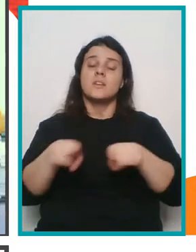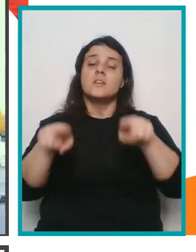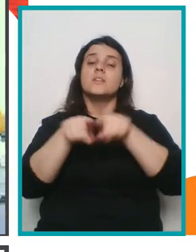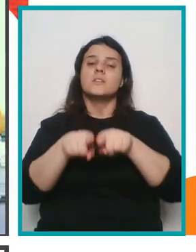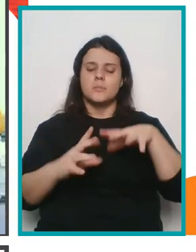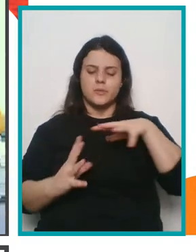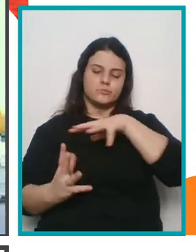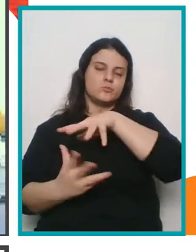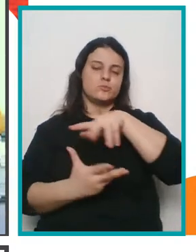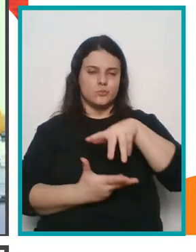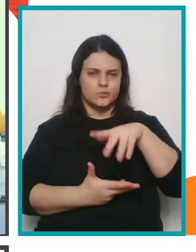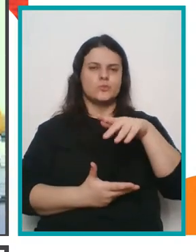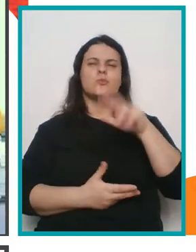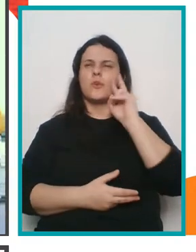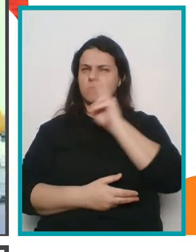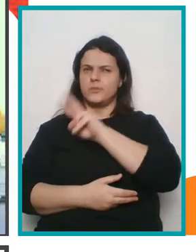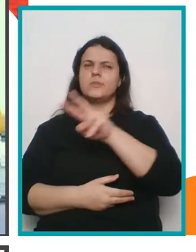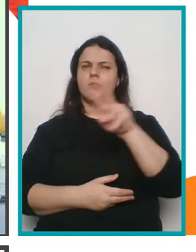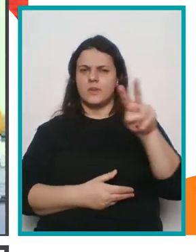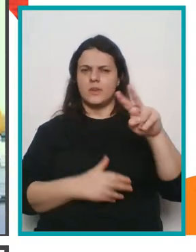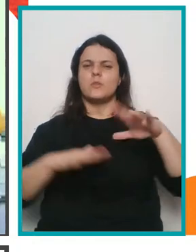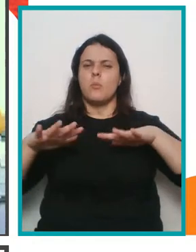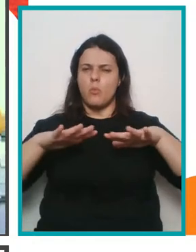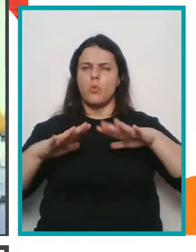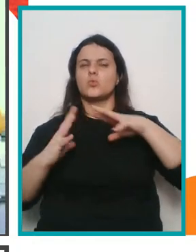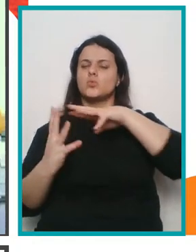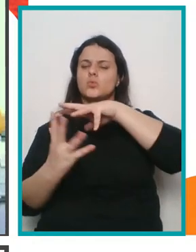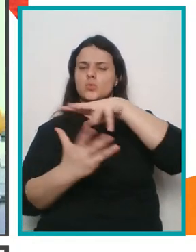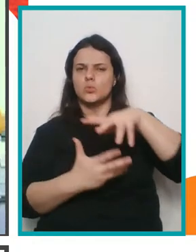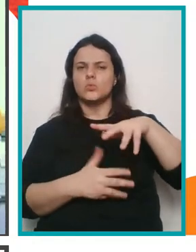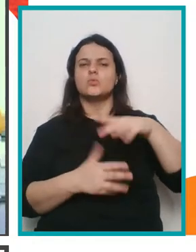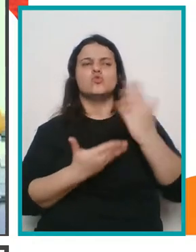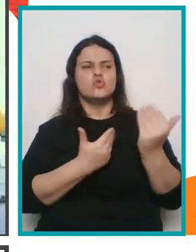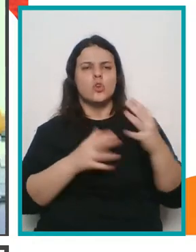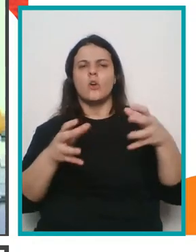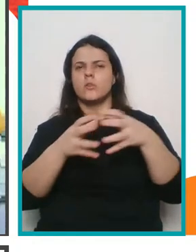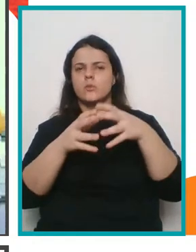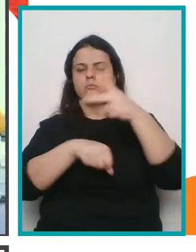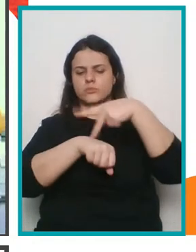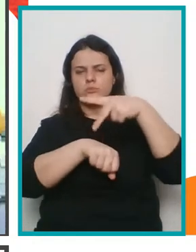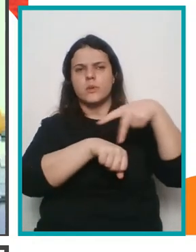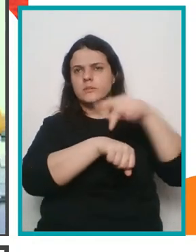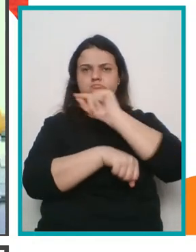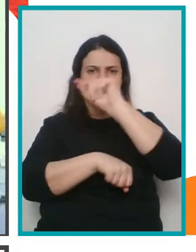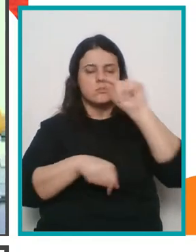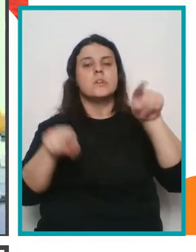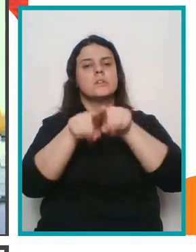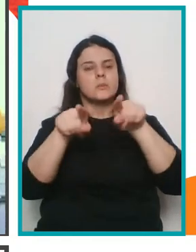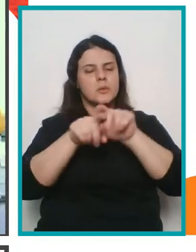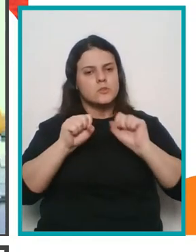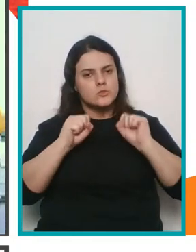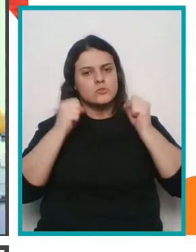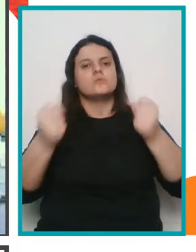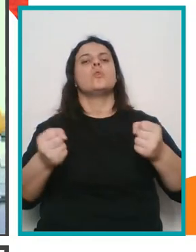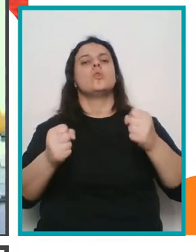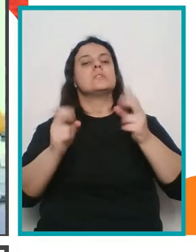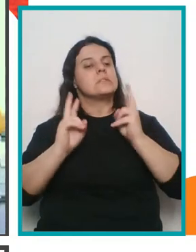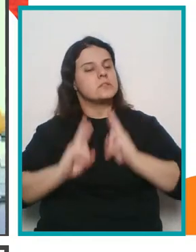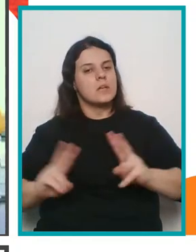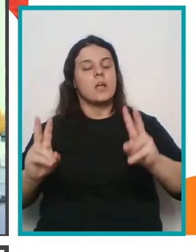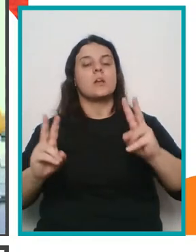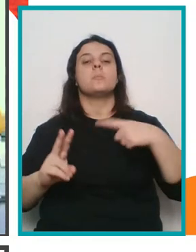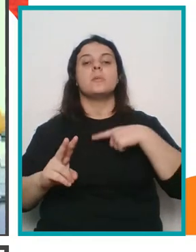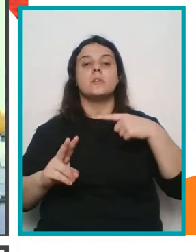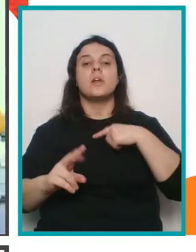todo, ocupando de fato as redes. Então, eu realmente acredito que há um futuro por vir e